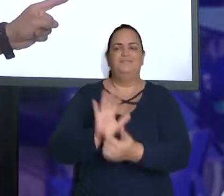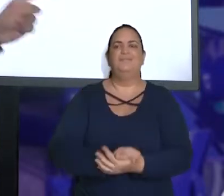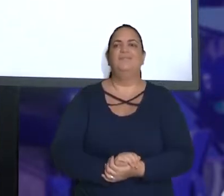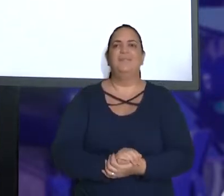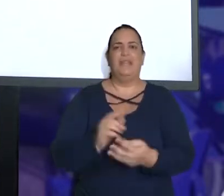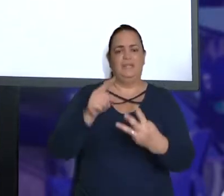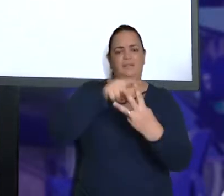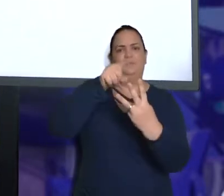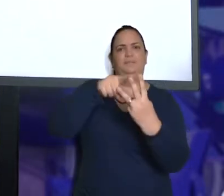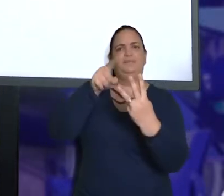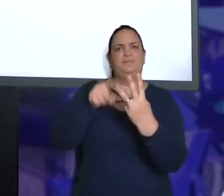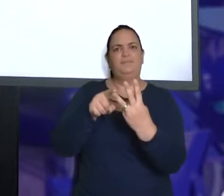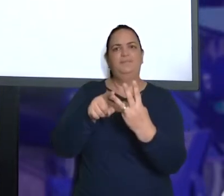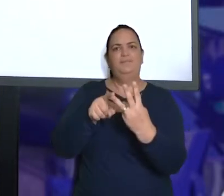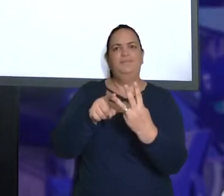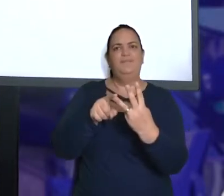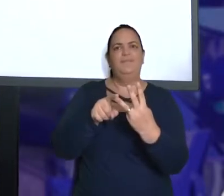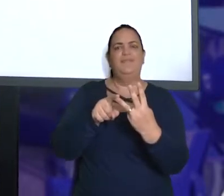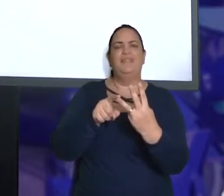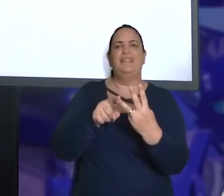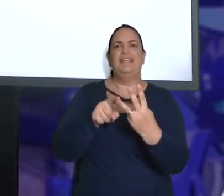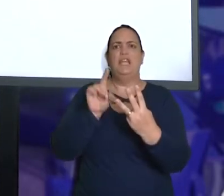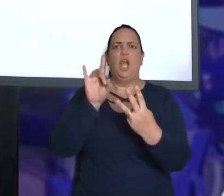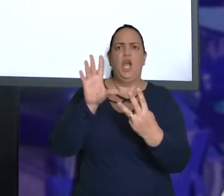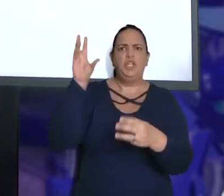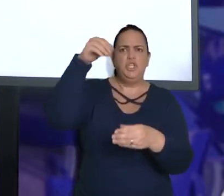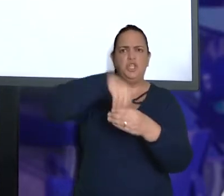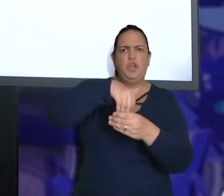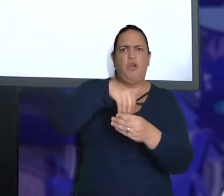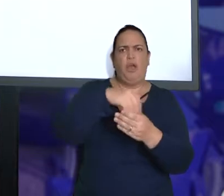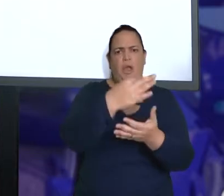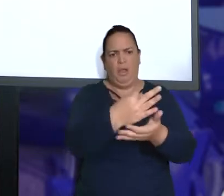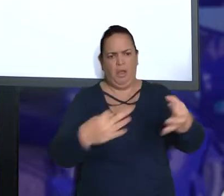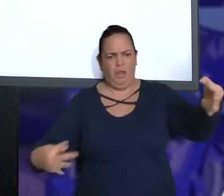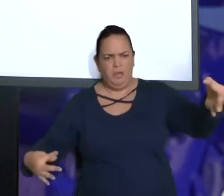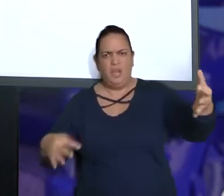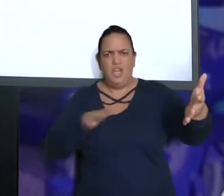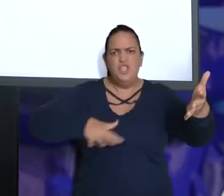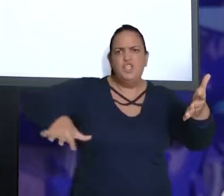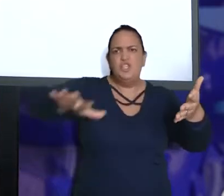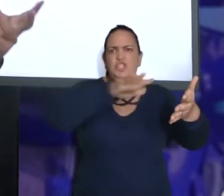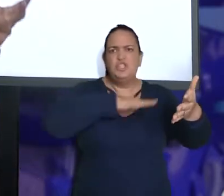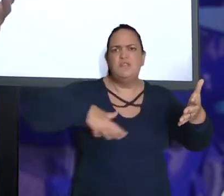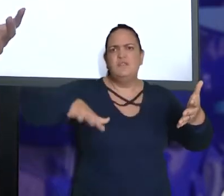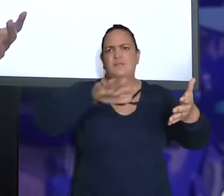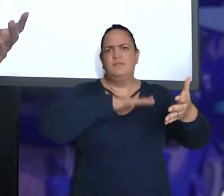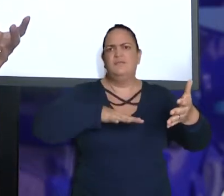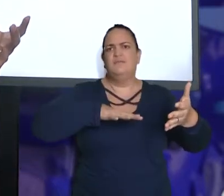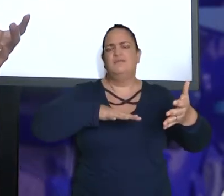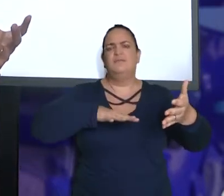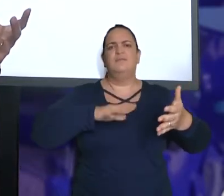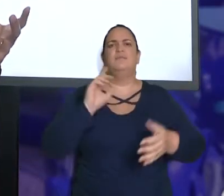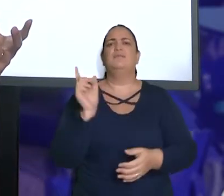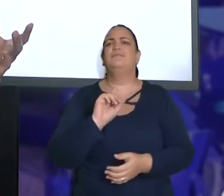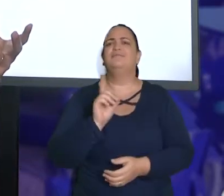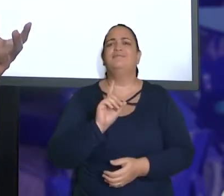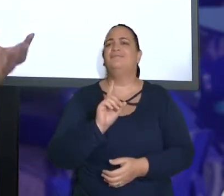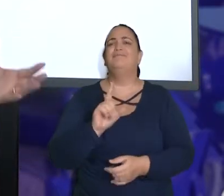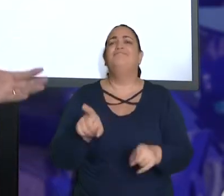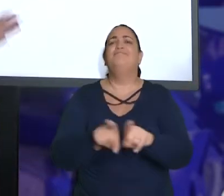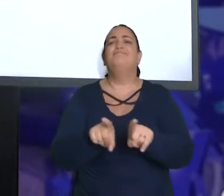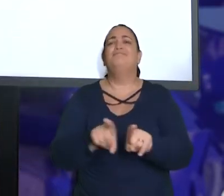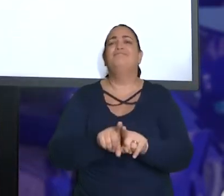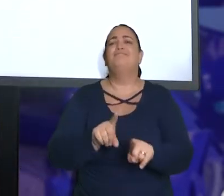argumento e conclusão, ela não só acontece no texto como um todo, ou seja, na sua macroestrutura, mas ela